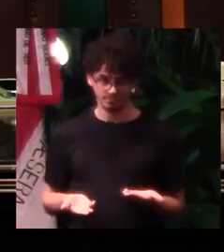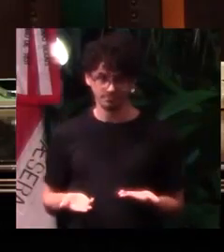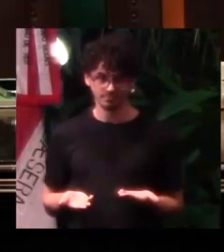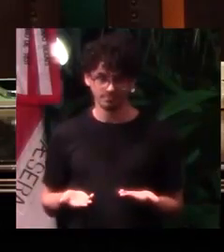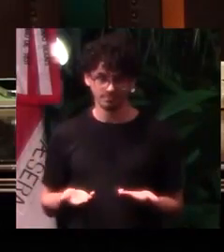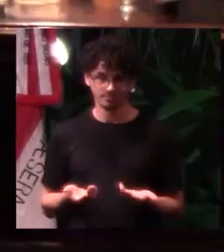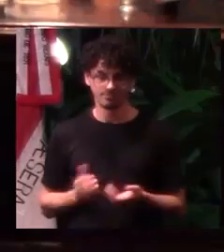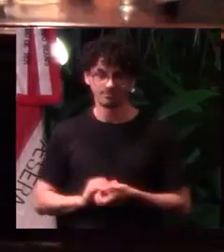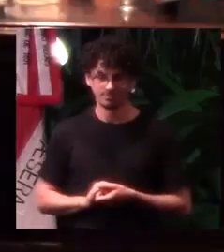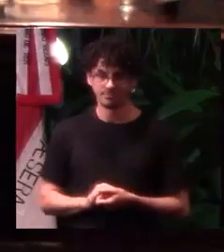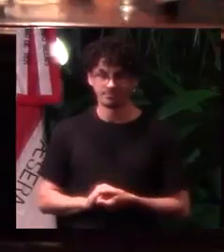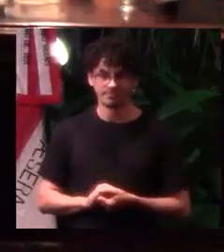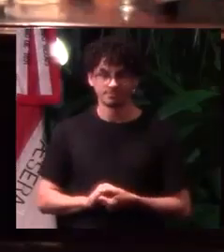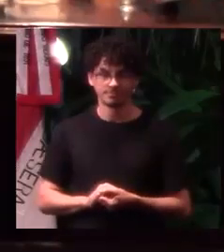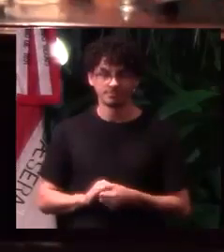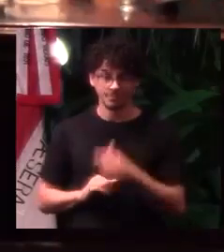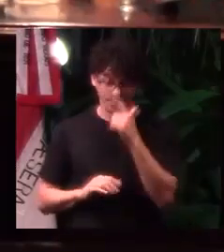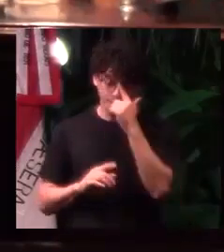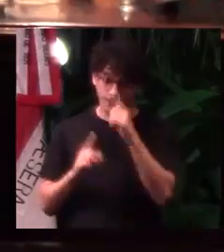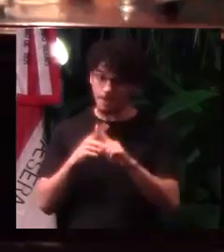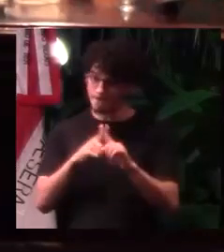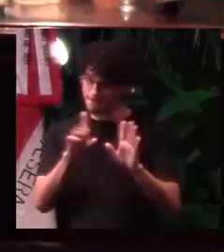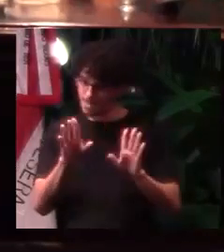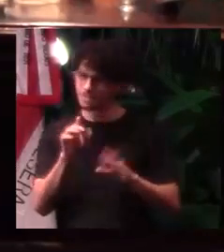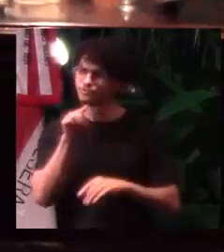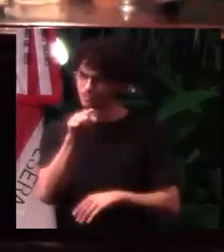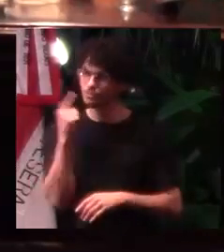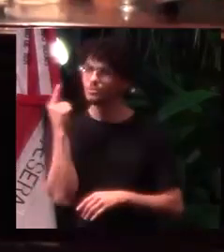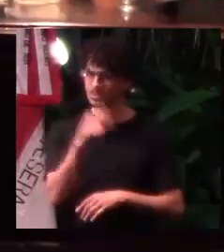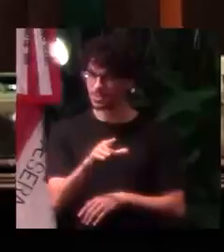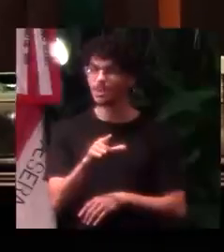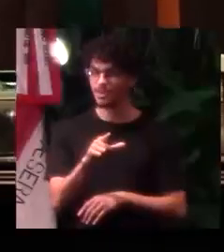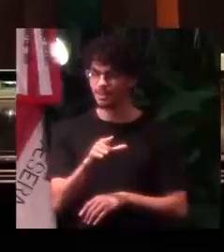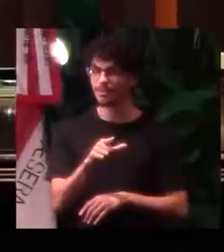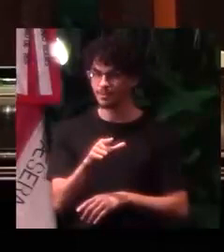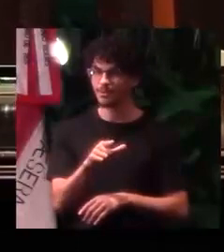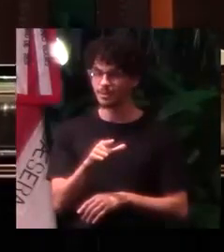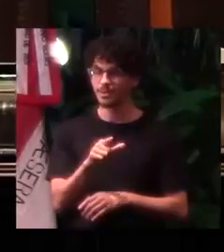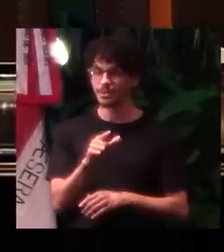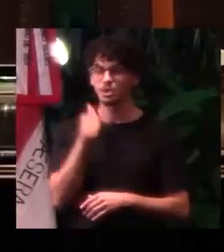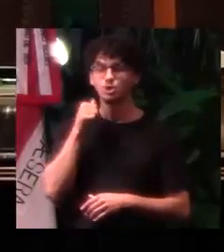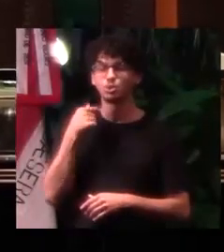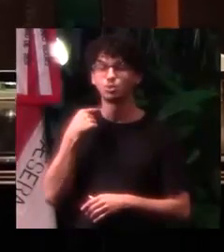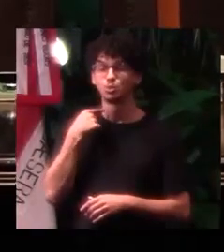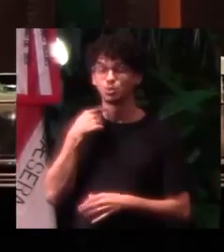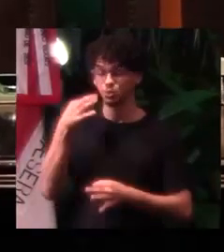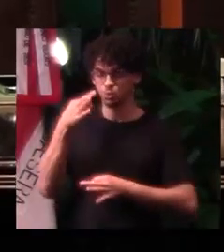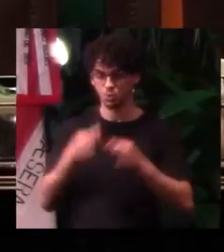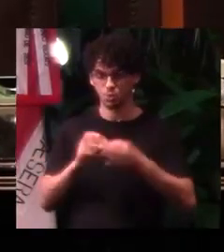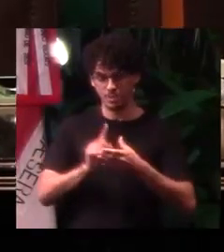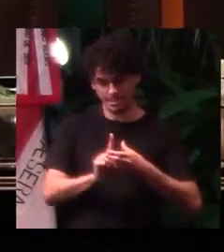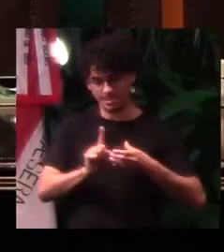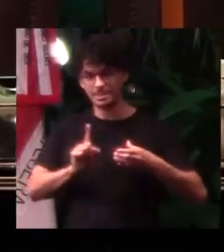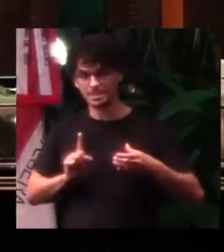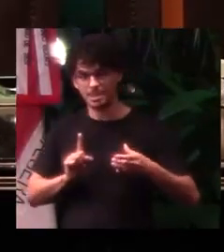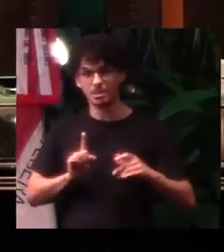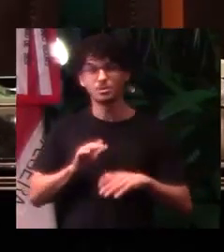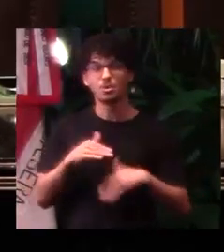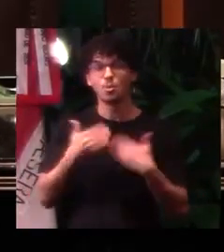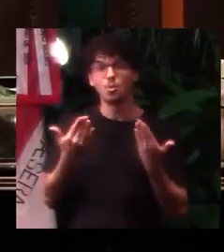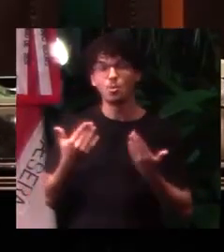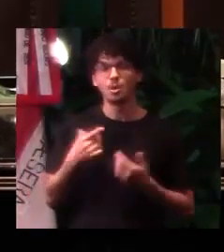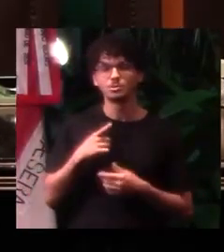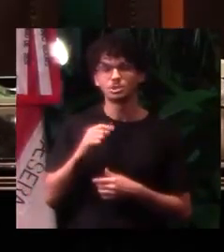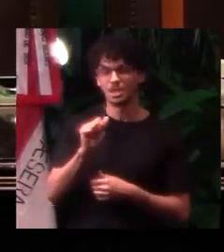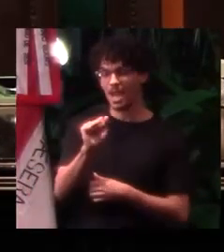é? Mas você consegue ser um juiz isento de Ana